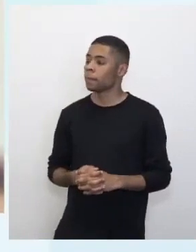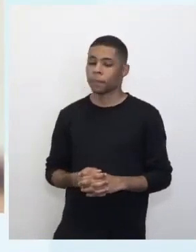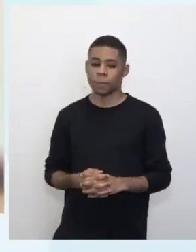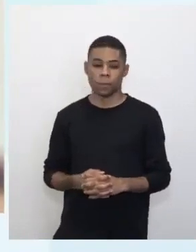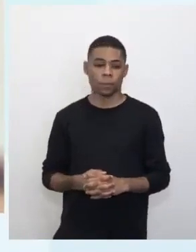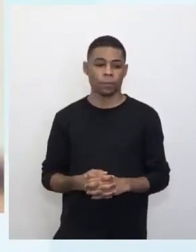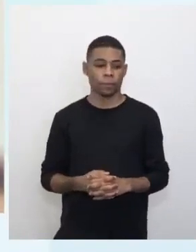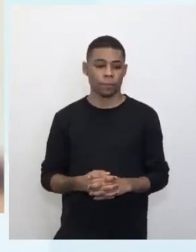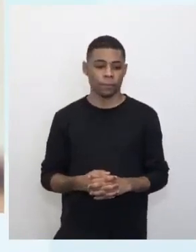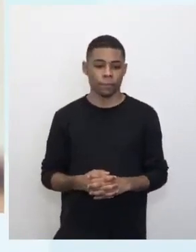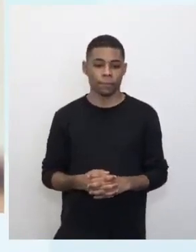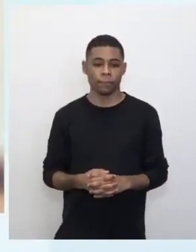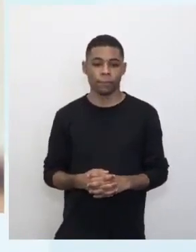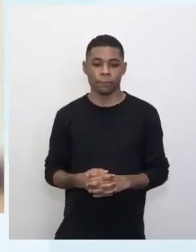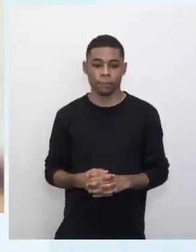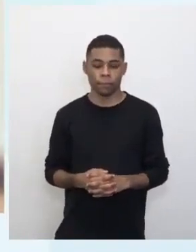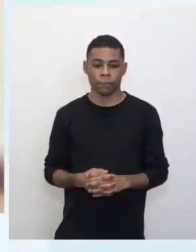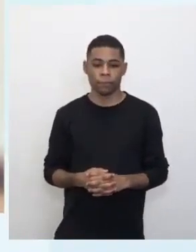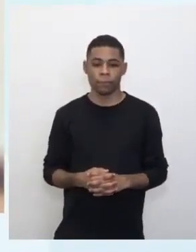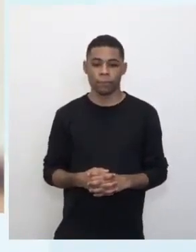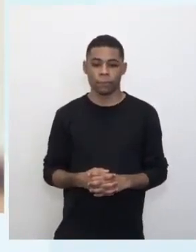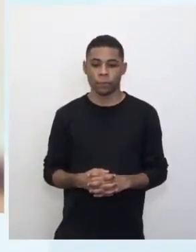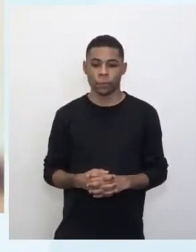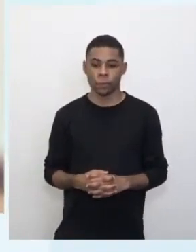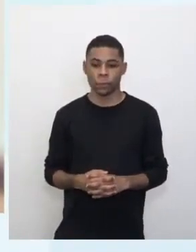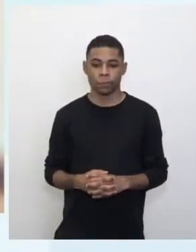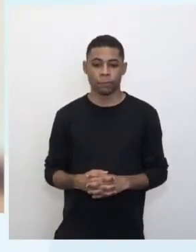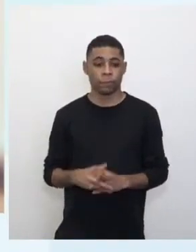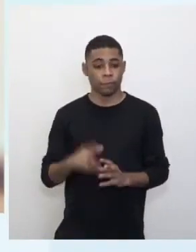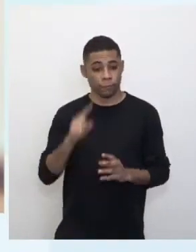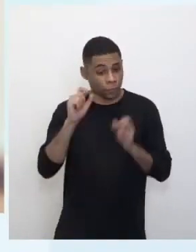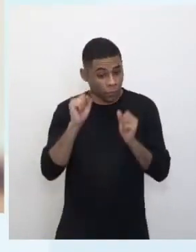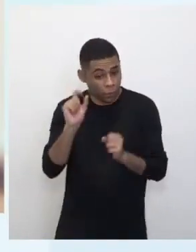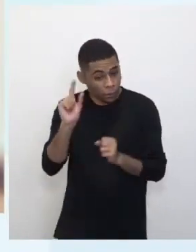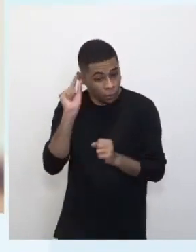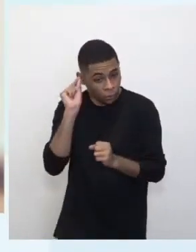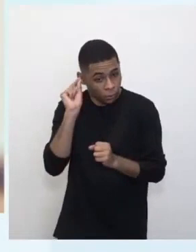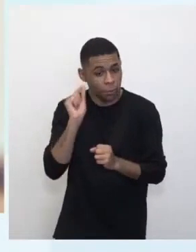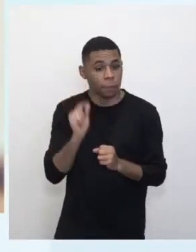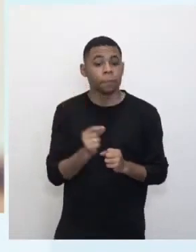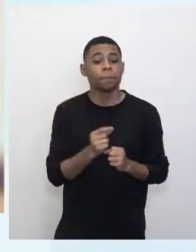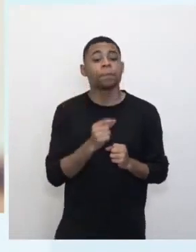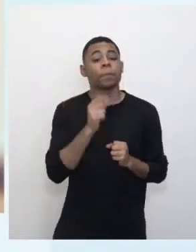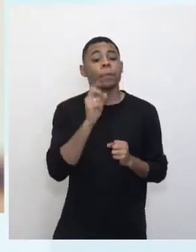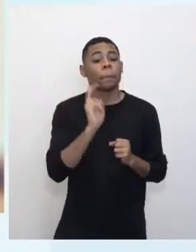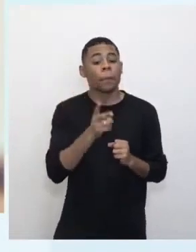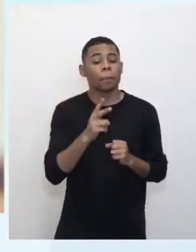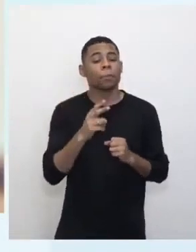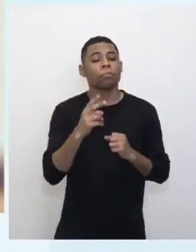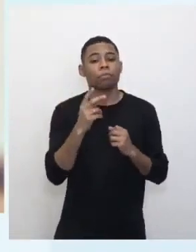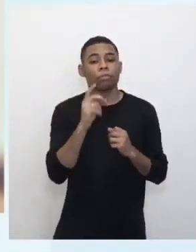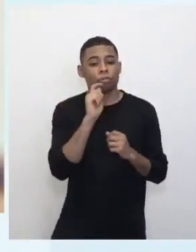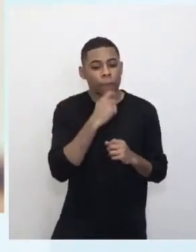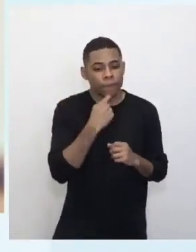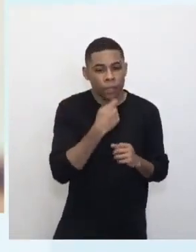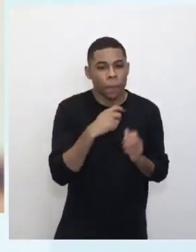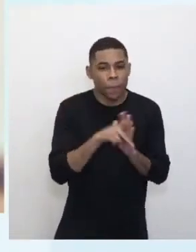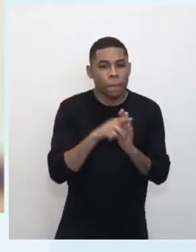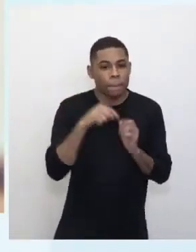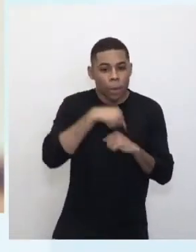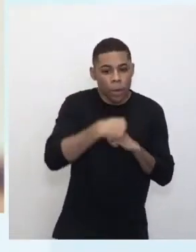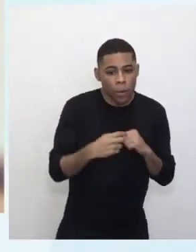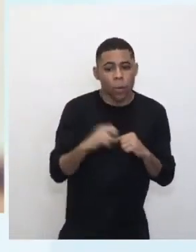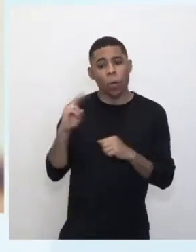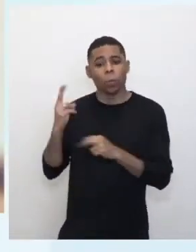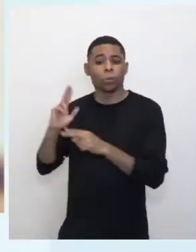either strawberry ice cream or chocolate ice cream. Você pode escolher ou sorvete de morango ou sorvete de chocolate.